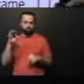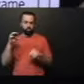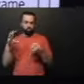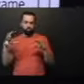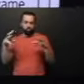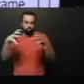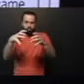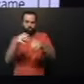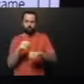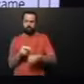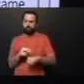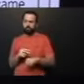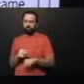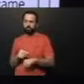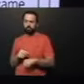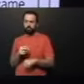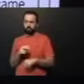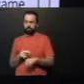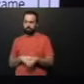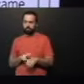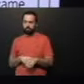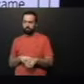enxame, som de CH,